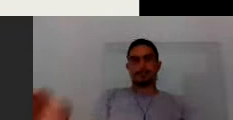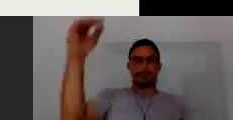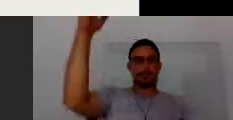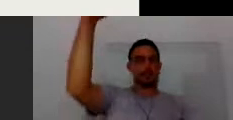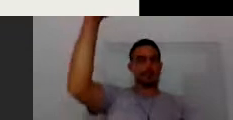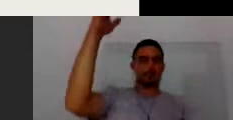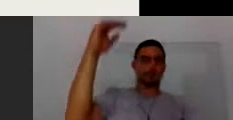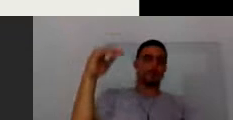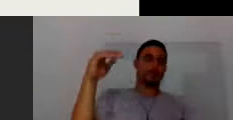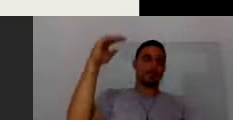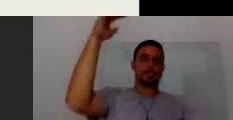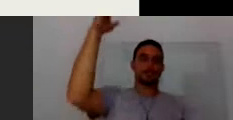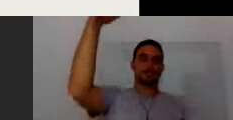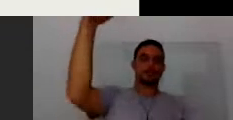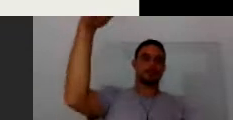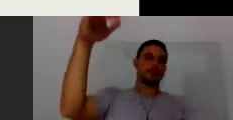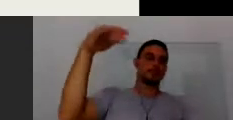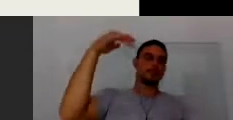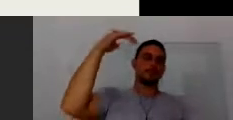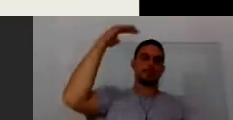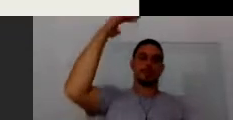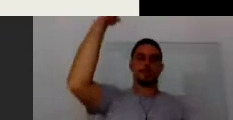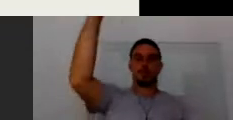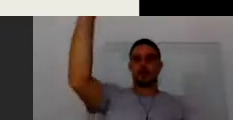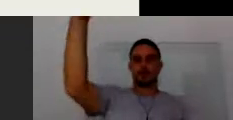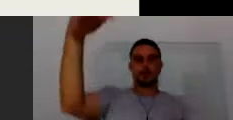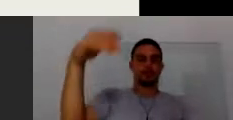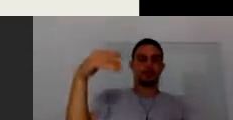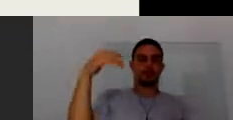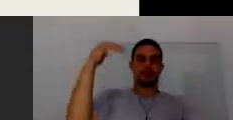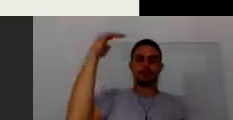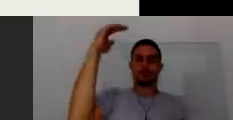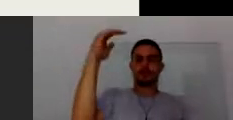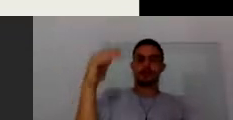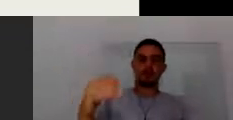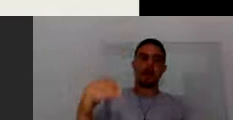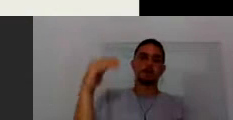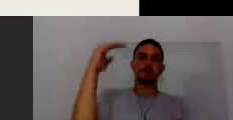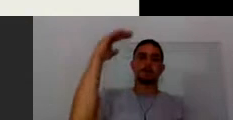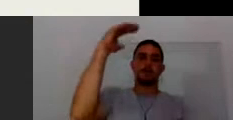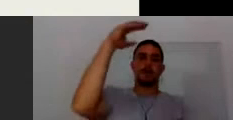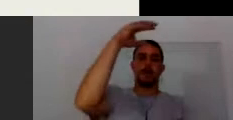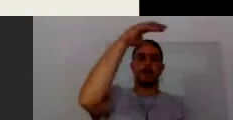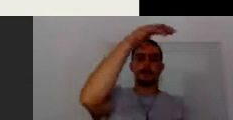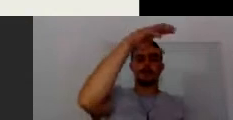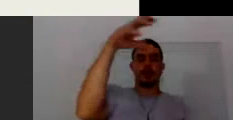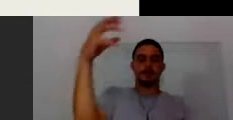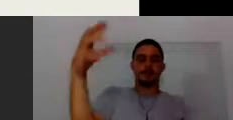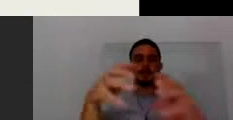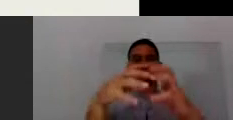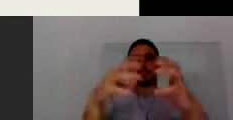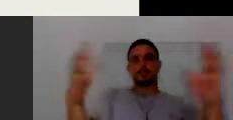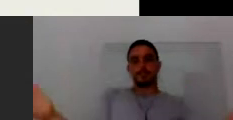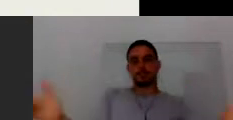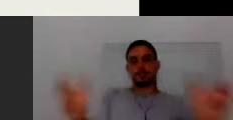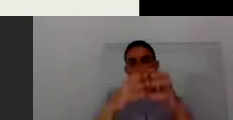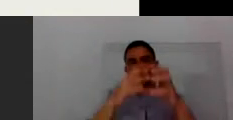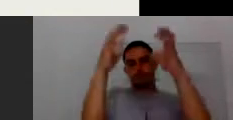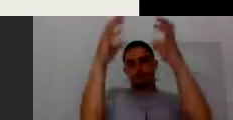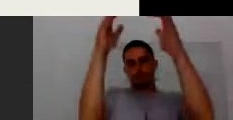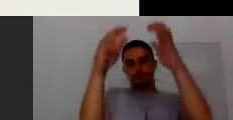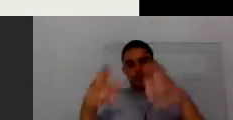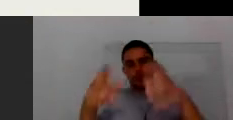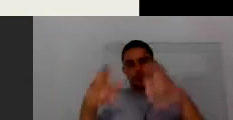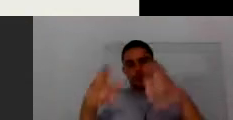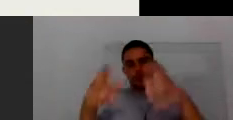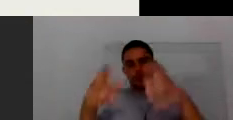Então, a gente já percebeu sobre todas as zonas de transmissão, zonas de saturação e tudo mais. São as redistribuições,